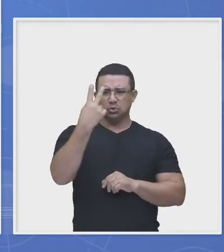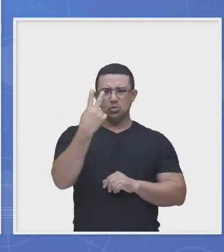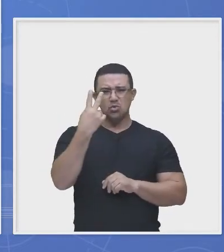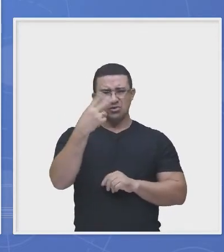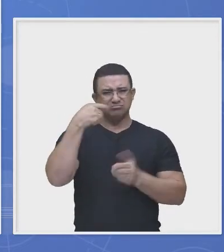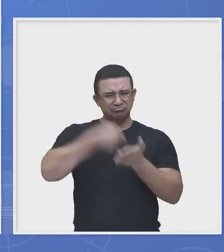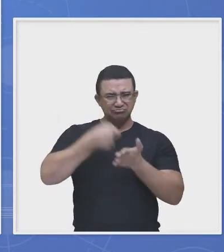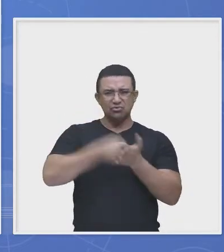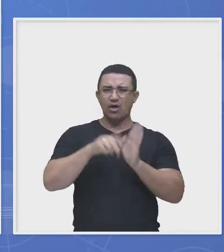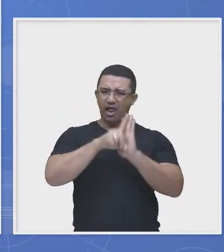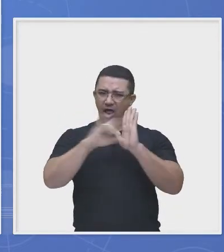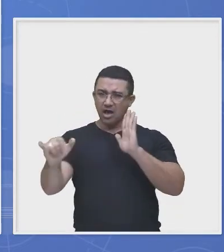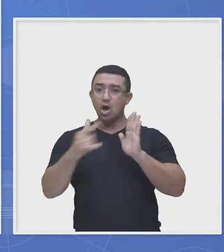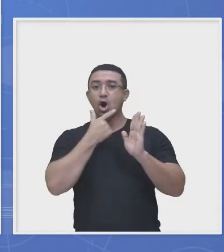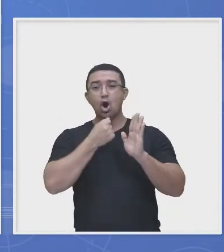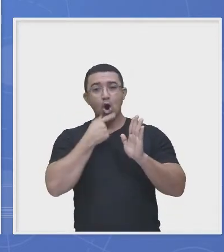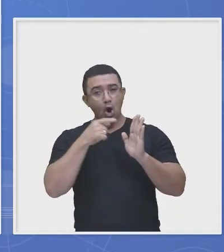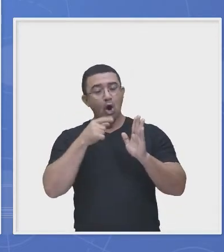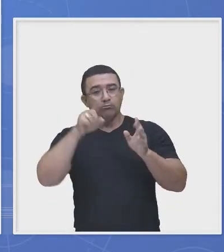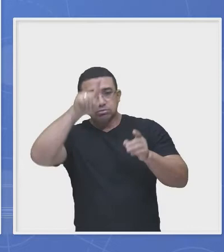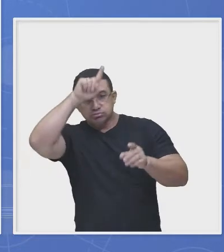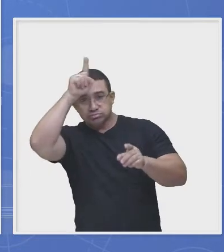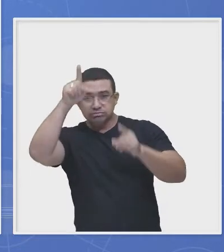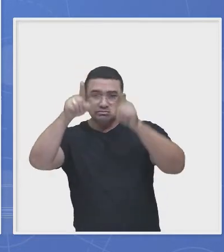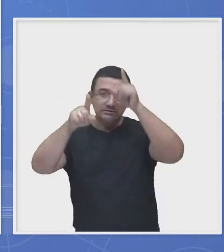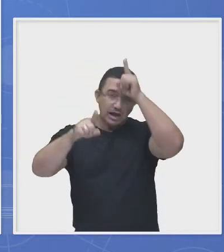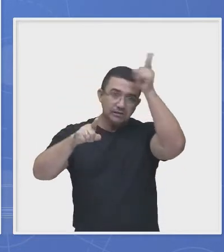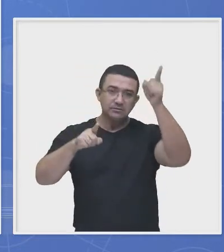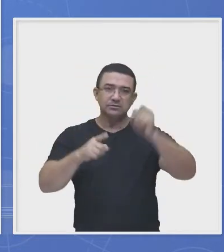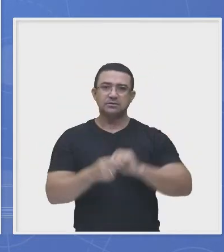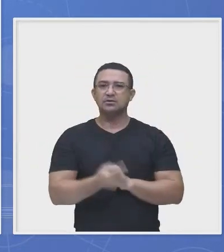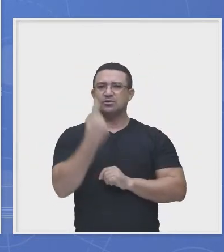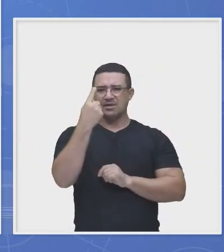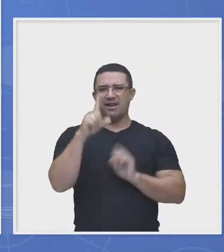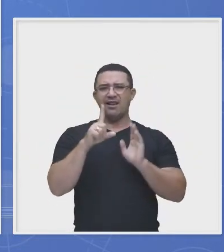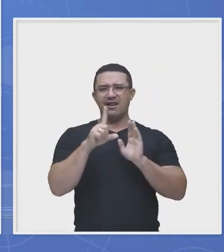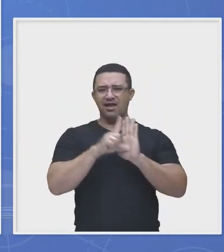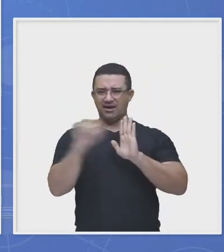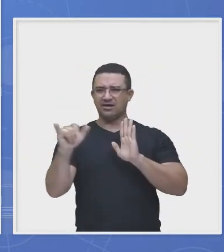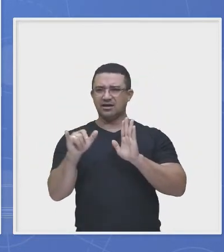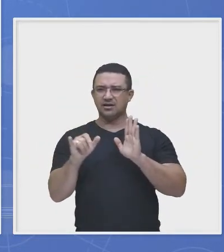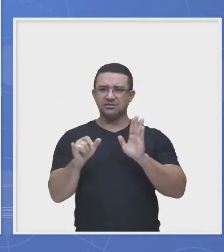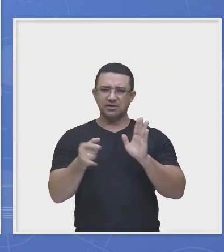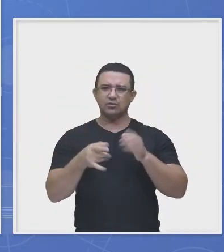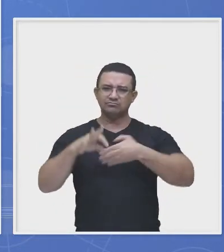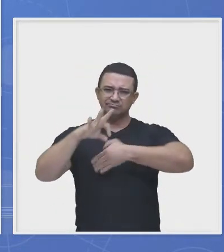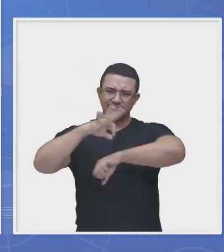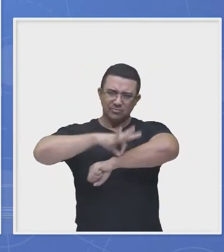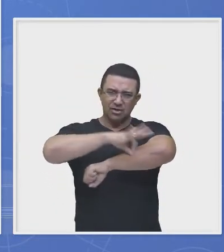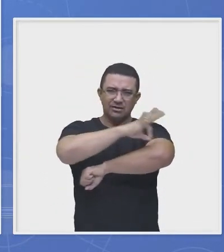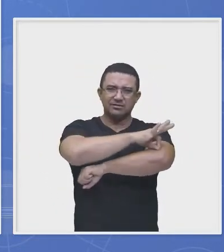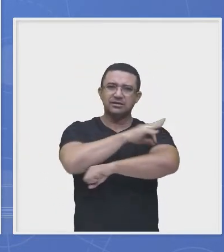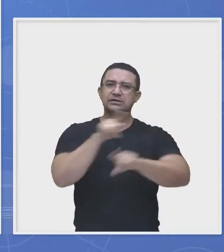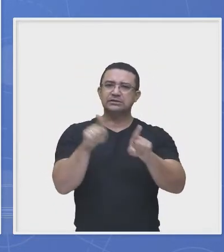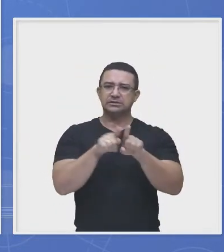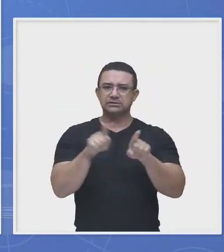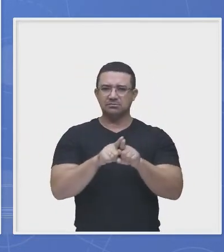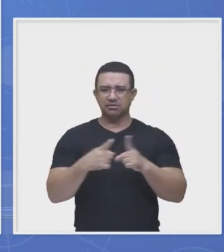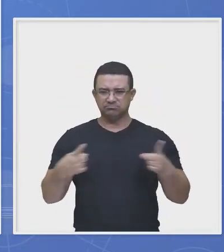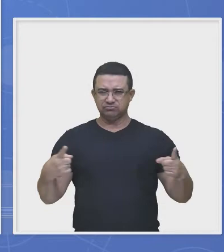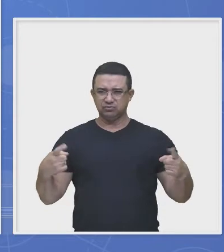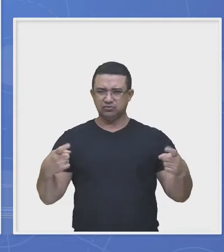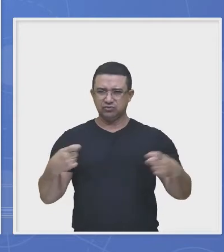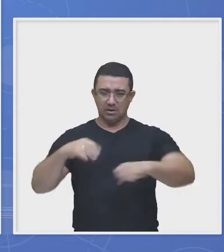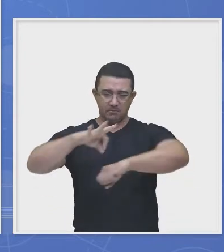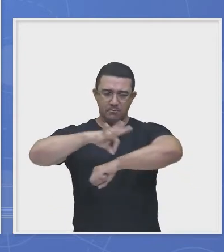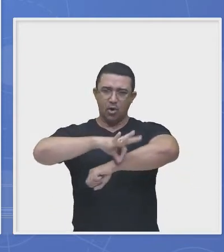que os homens e a hórrida hidra a uma só lei biológica vinculam, e a marcha das moléculas regulam